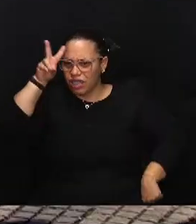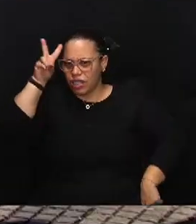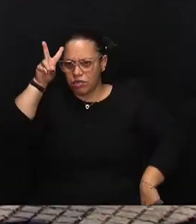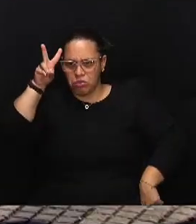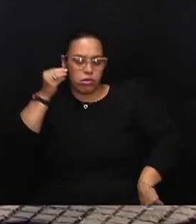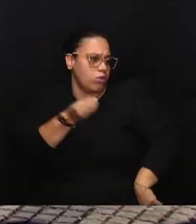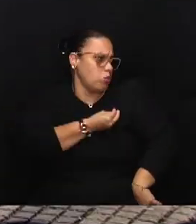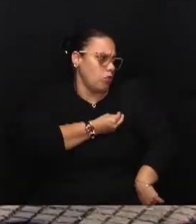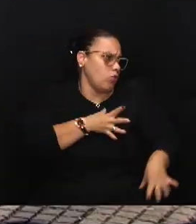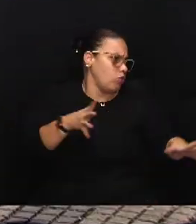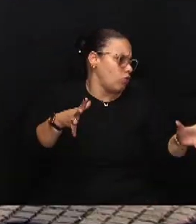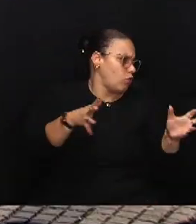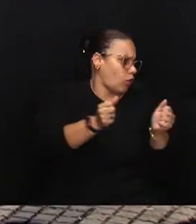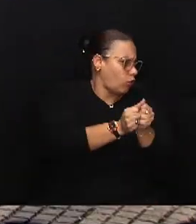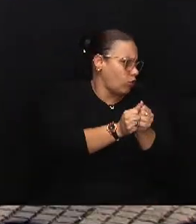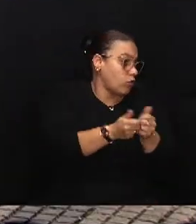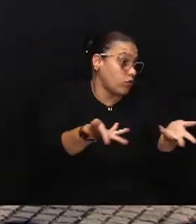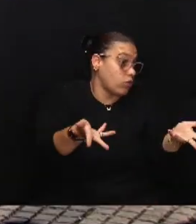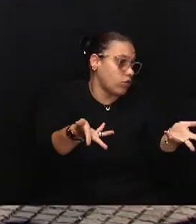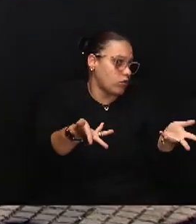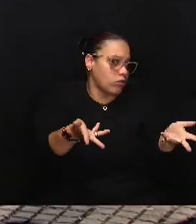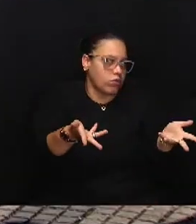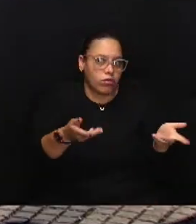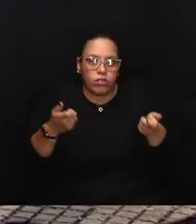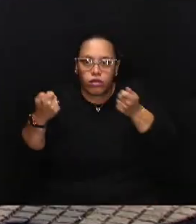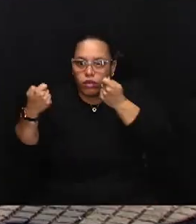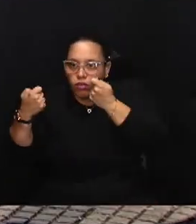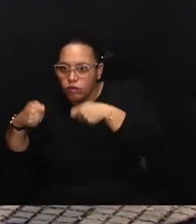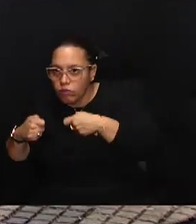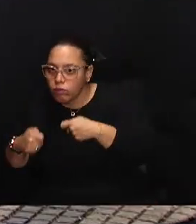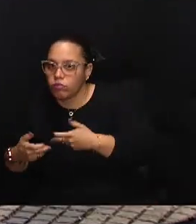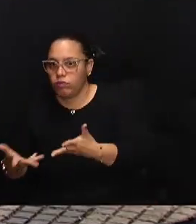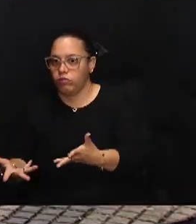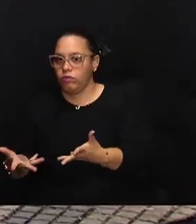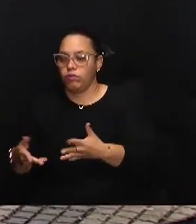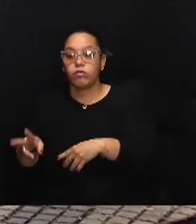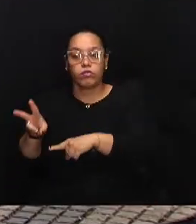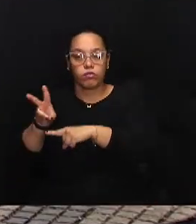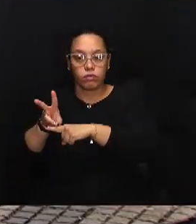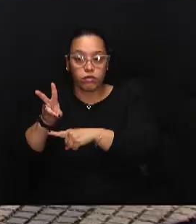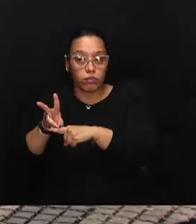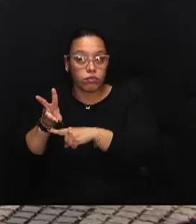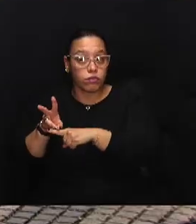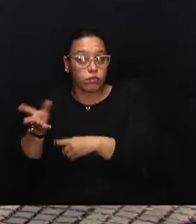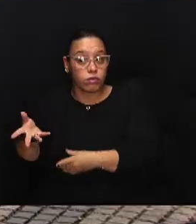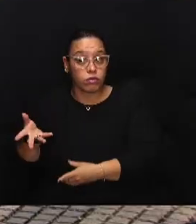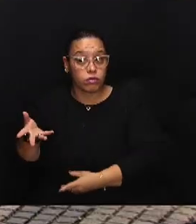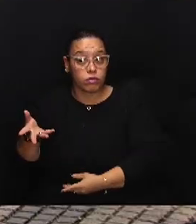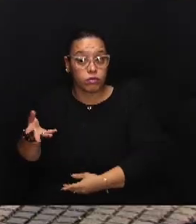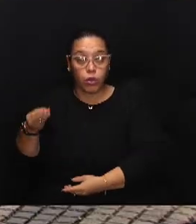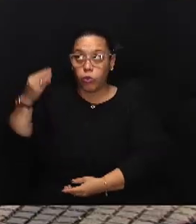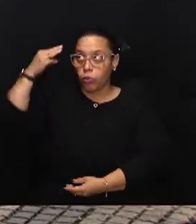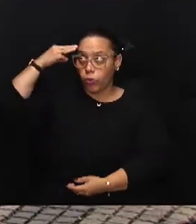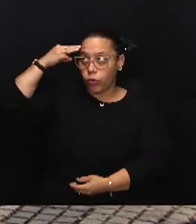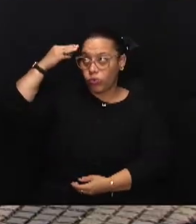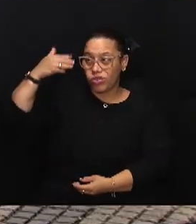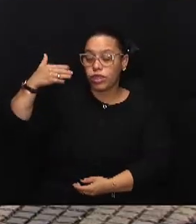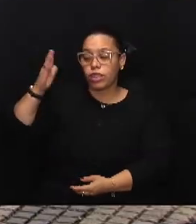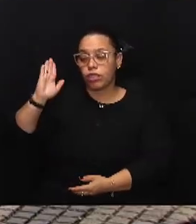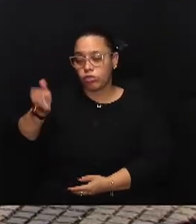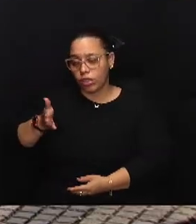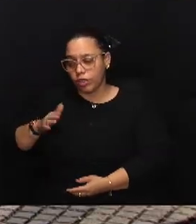né? Totalmente, muita história. Isso. E é um lugar que precisa ser cuidado, claro, pela memória dos que já foram,